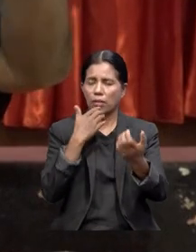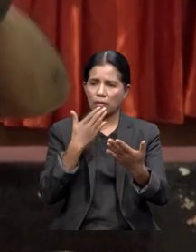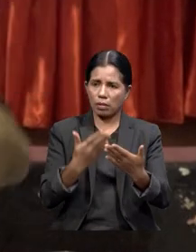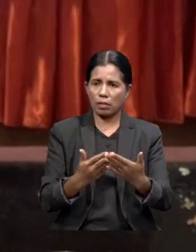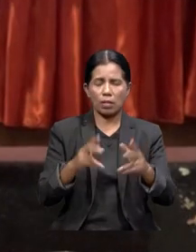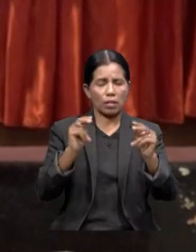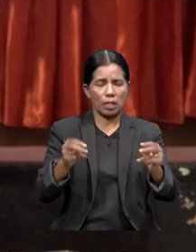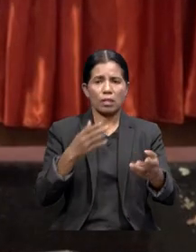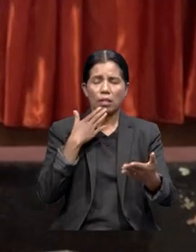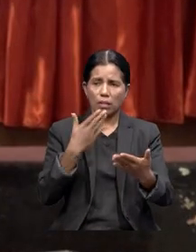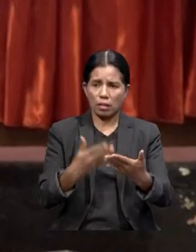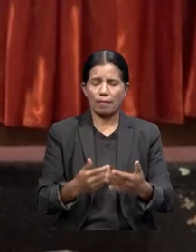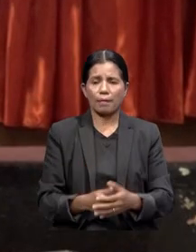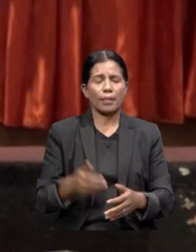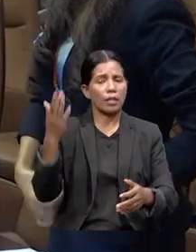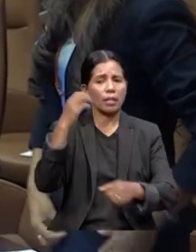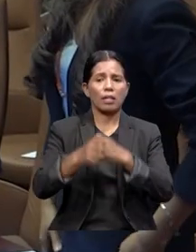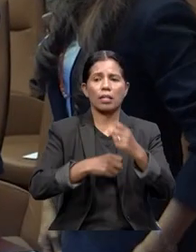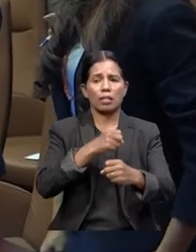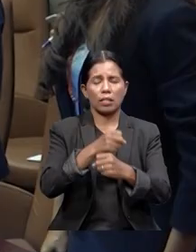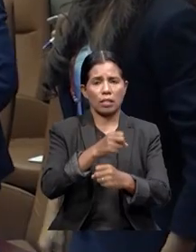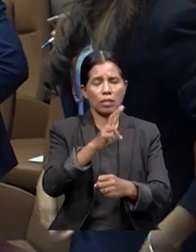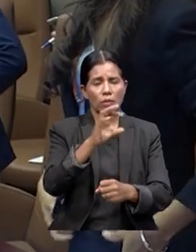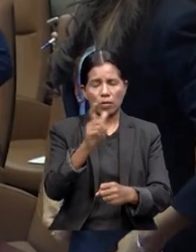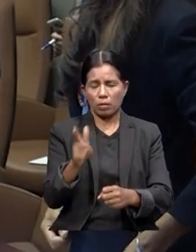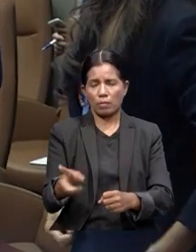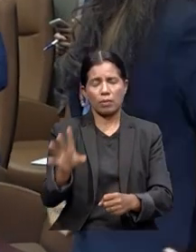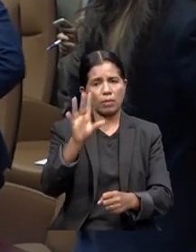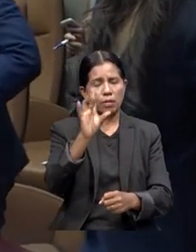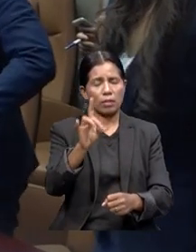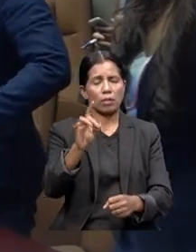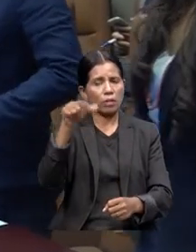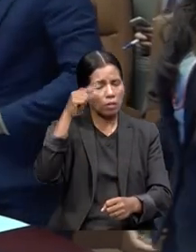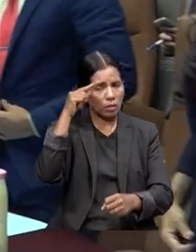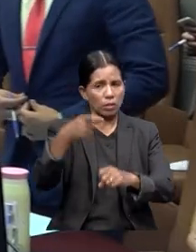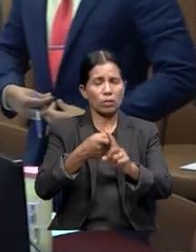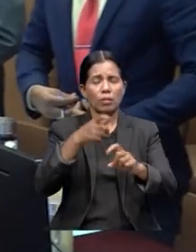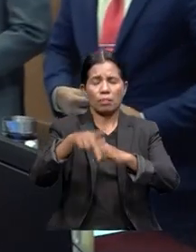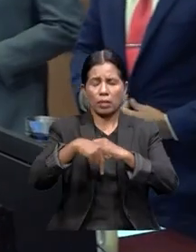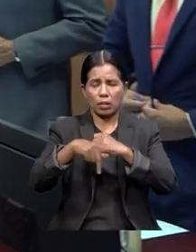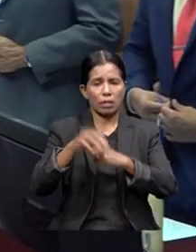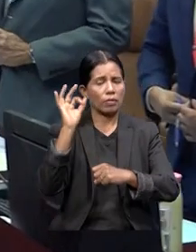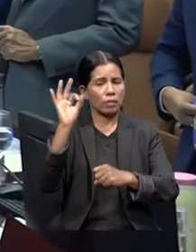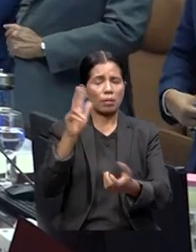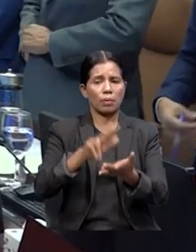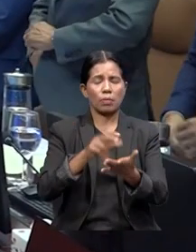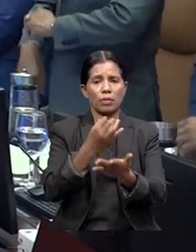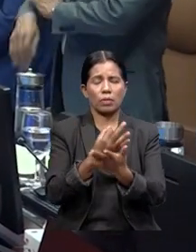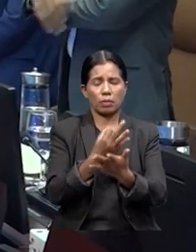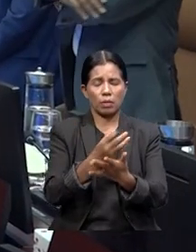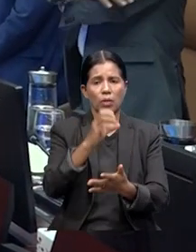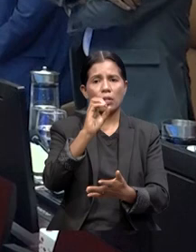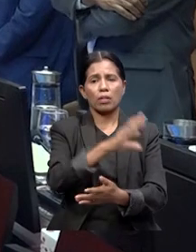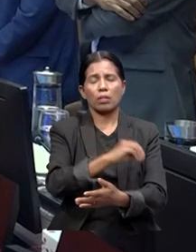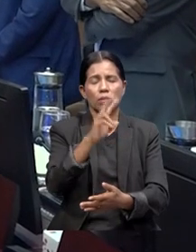Tem que ir kualidade. Antes ne, ya tinang riuroron resingida, governo da Valo ne beviabiliza usi partido Fretling, aprova orsamento geral estado,